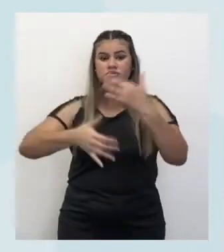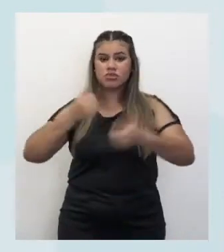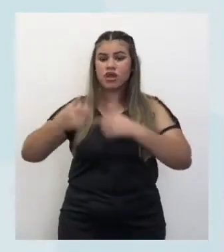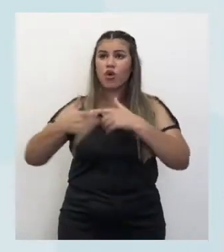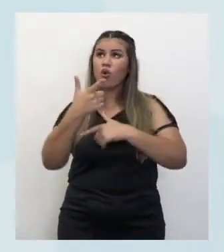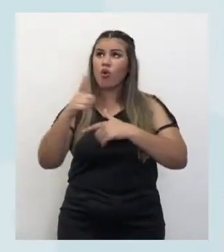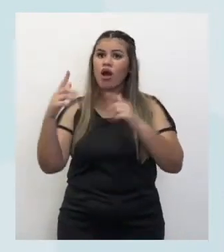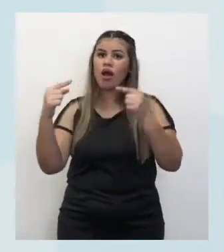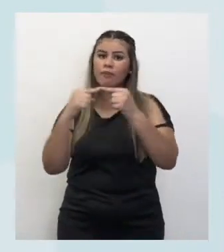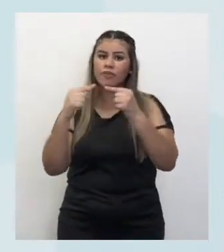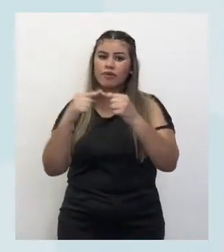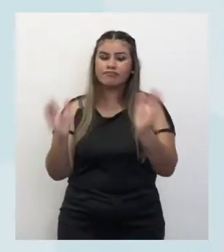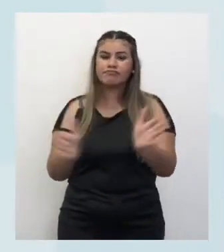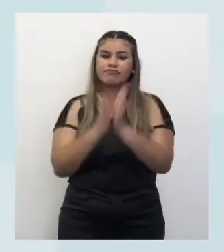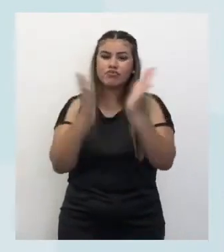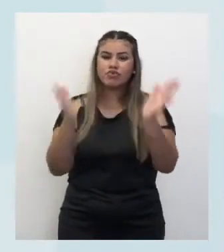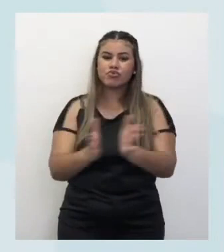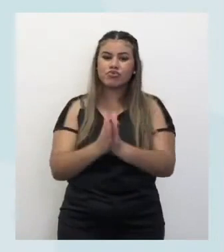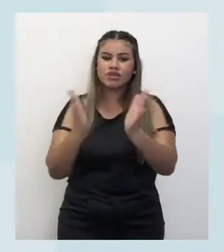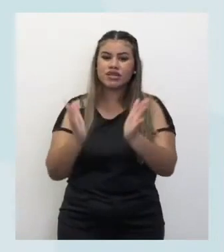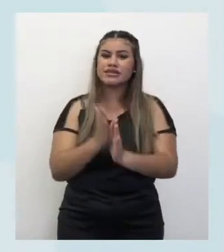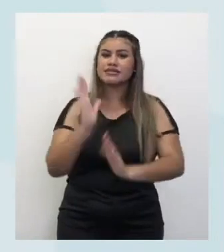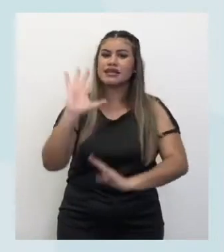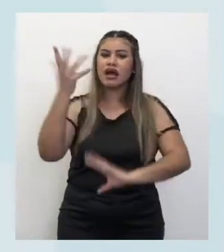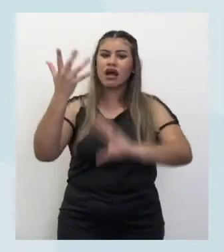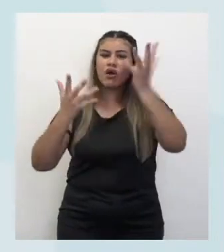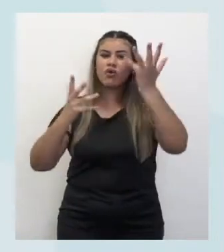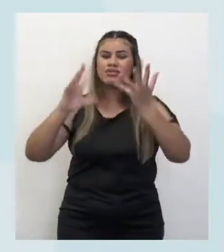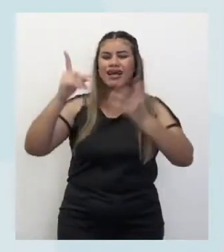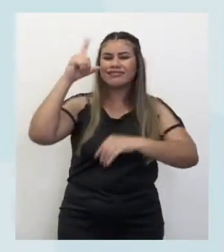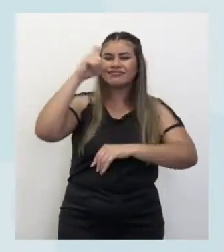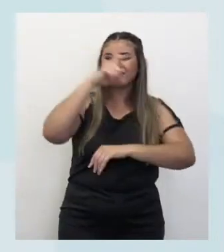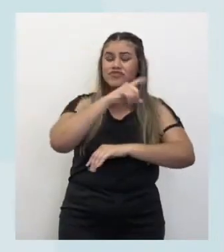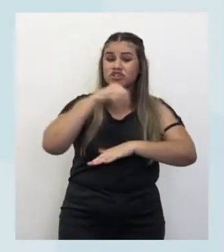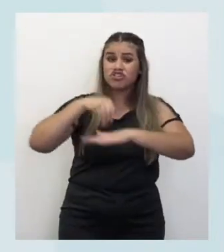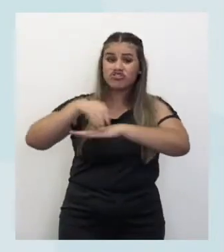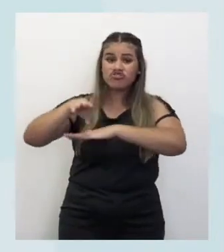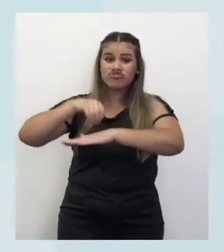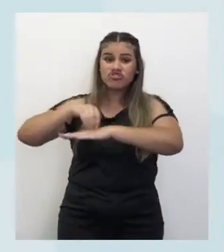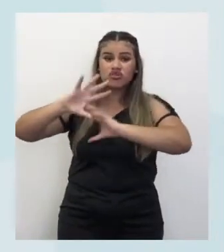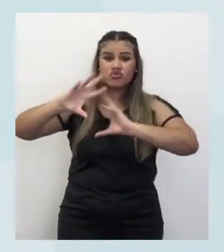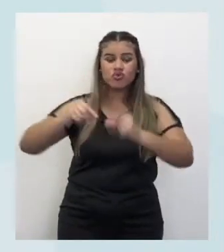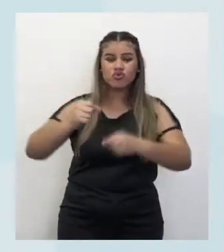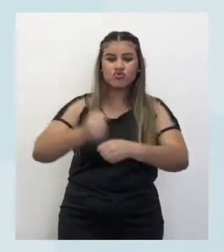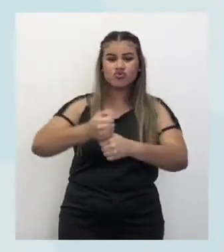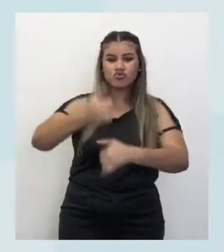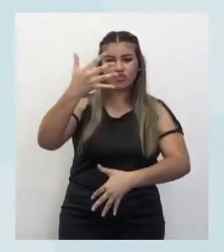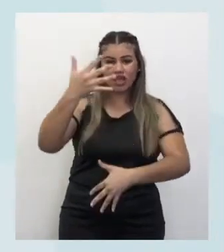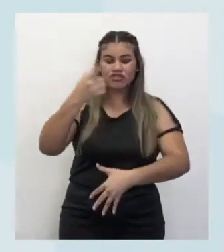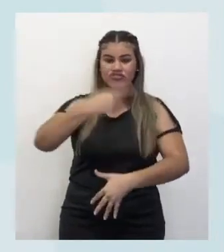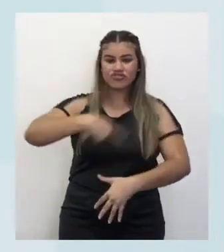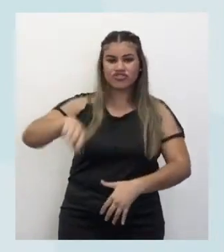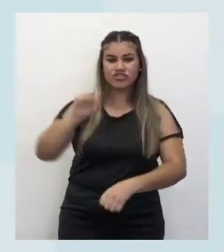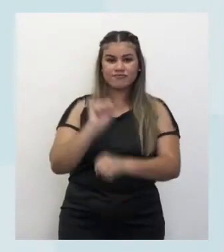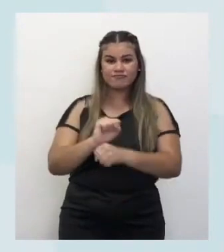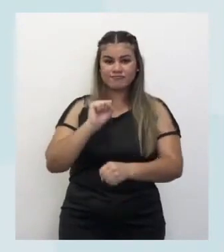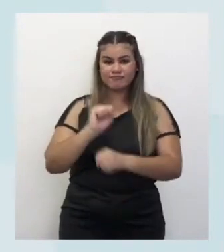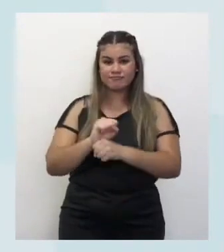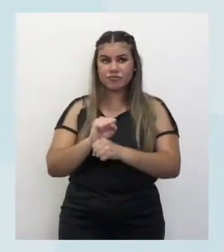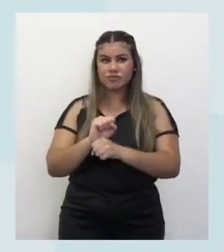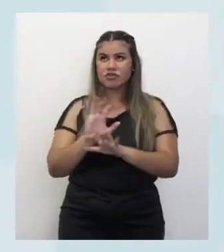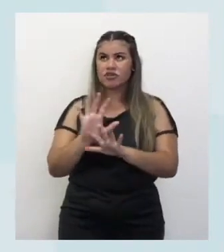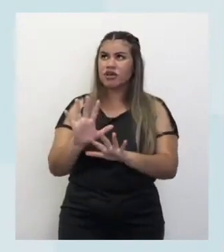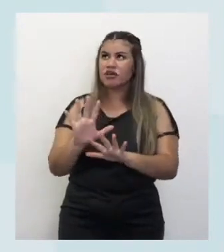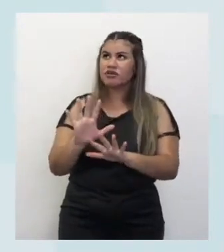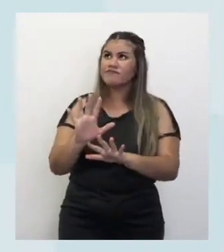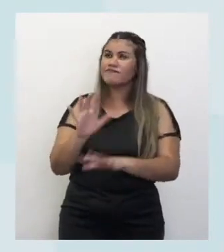pobreza, que fale das situações difíceis. Indique para todos no chat e vamos estar aqui. Faz o seguinte,